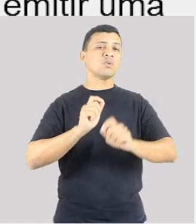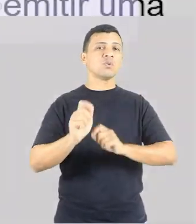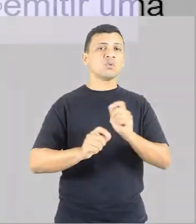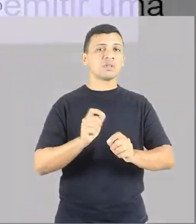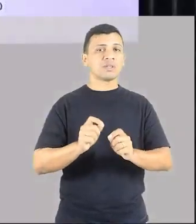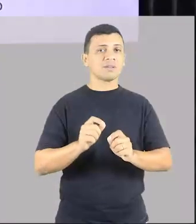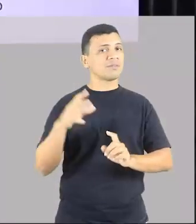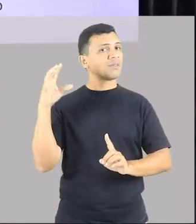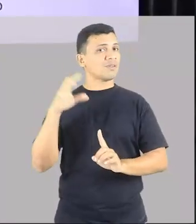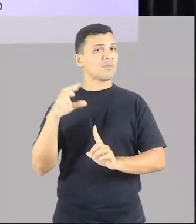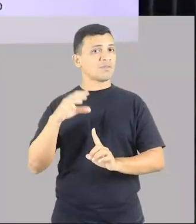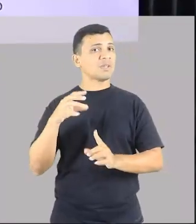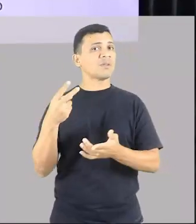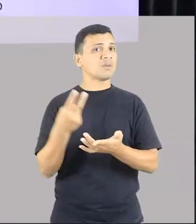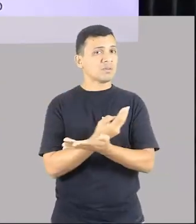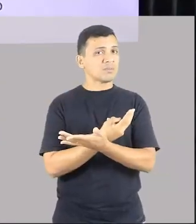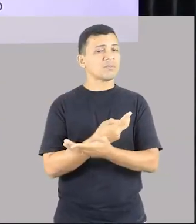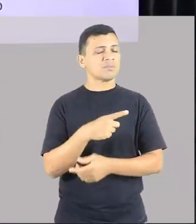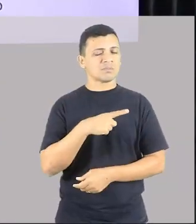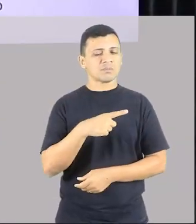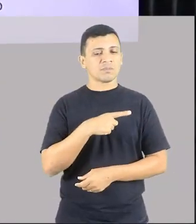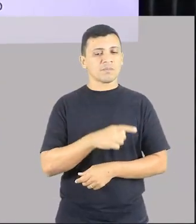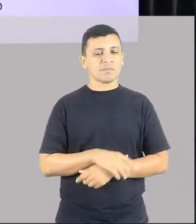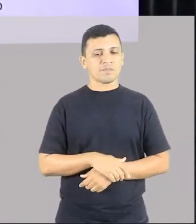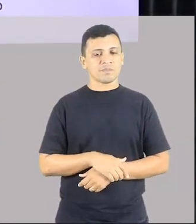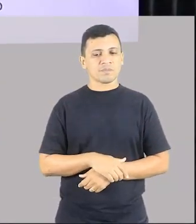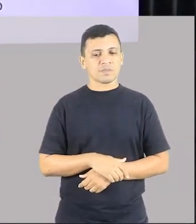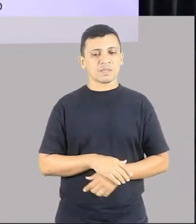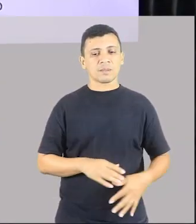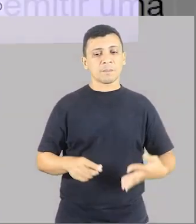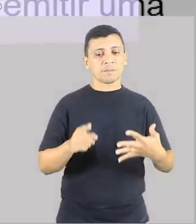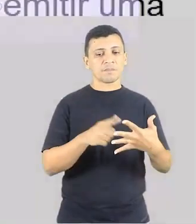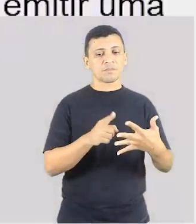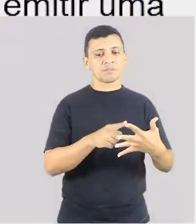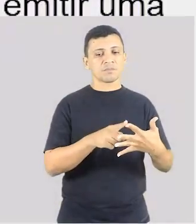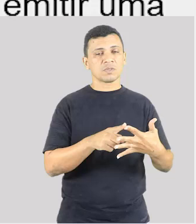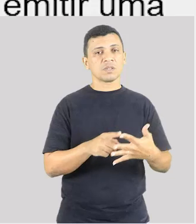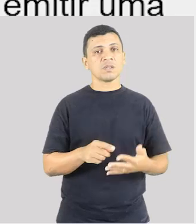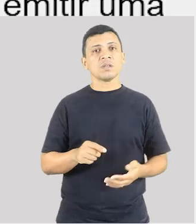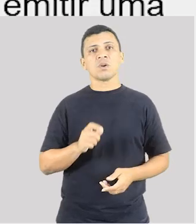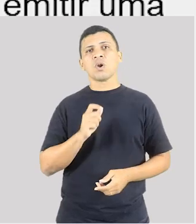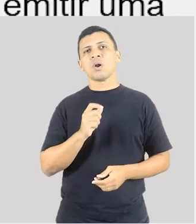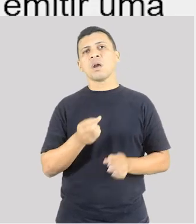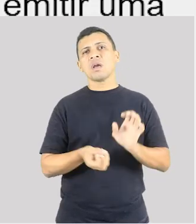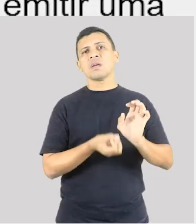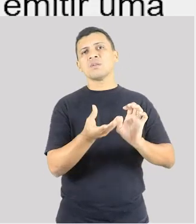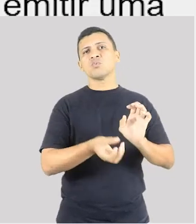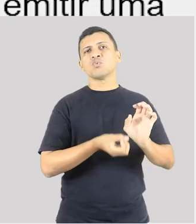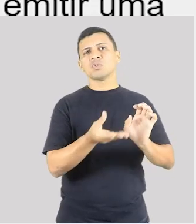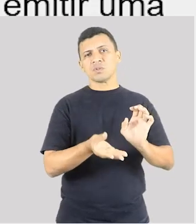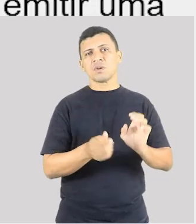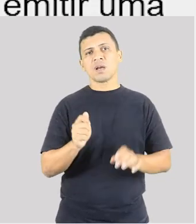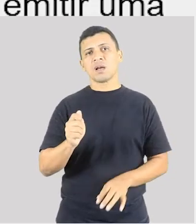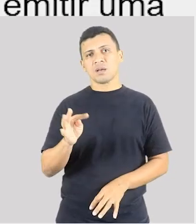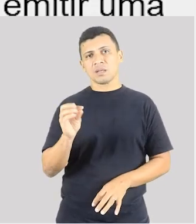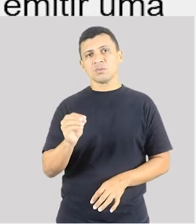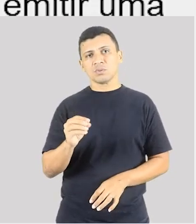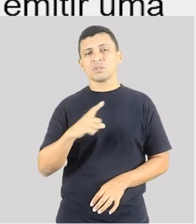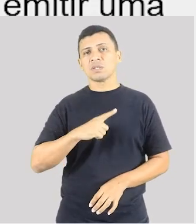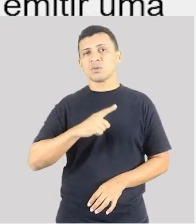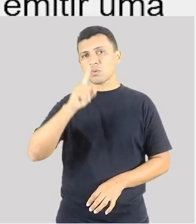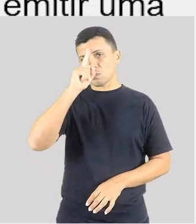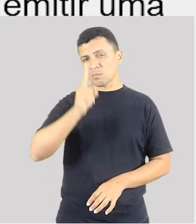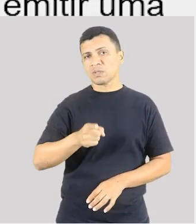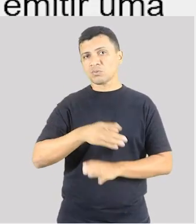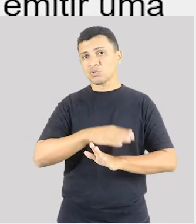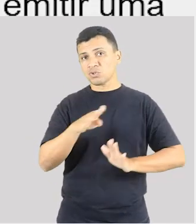dos seus efeitos pela parte. Letra B. Os atos enunciativos são aqueles que contêm comando geral